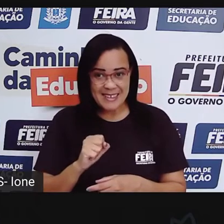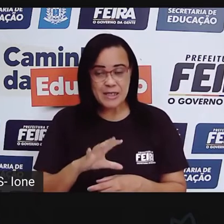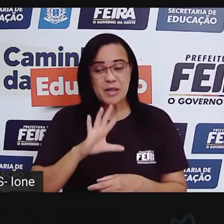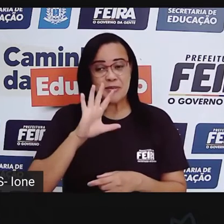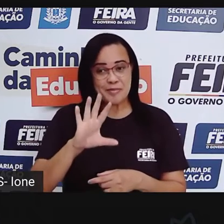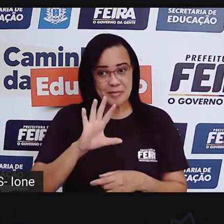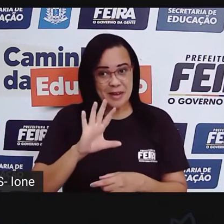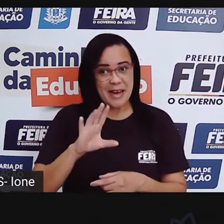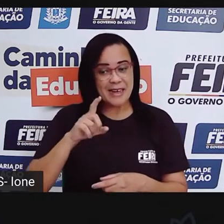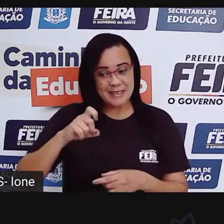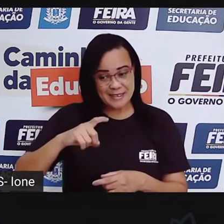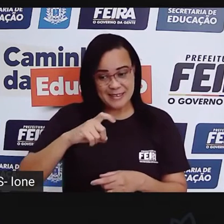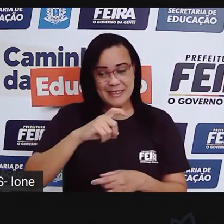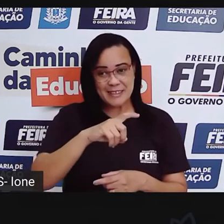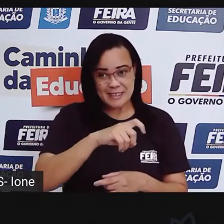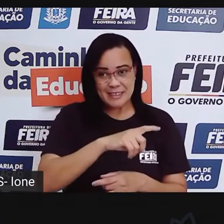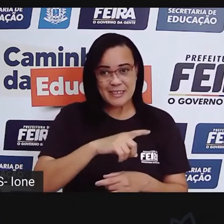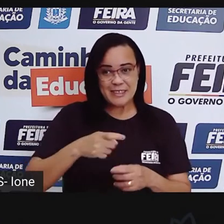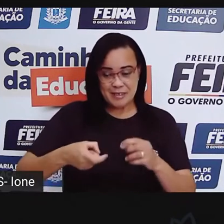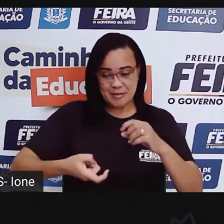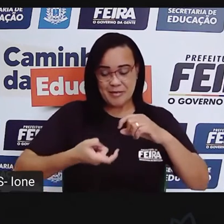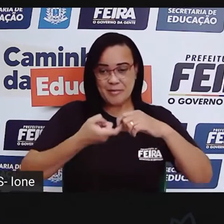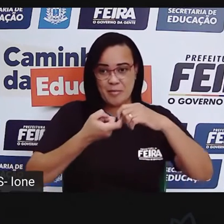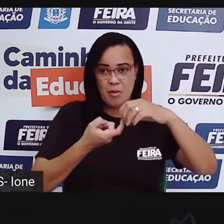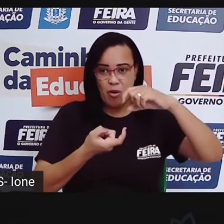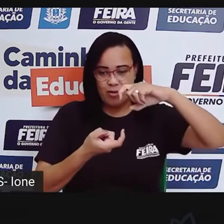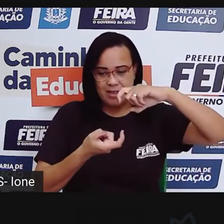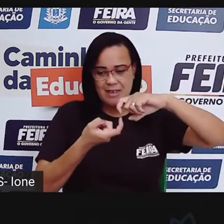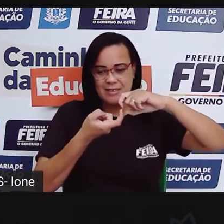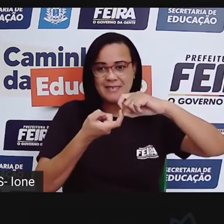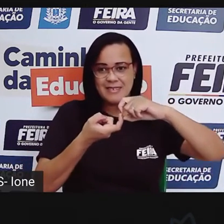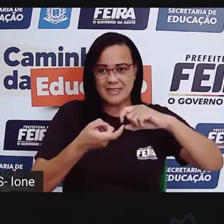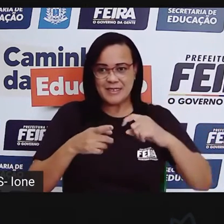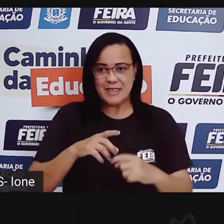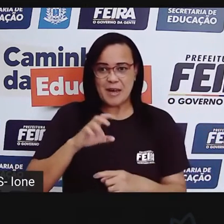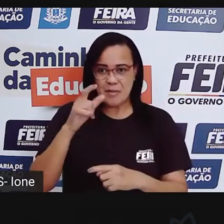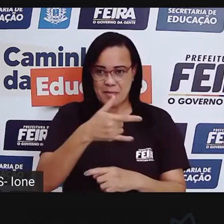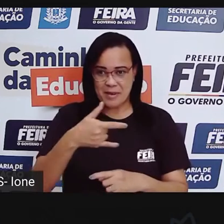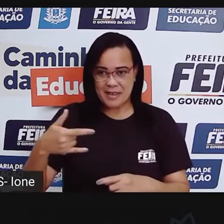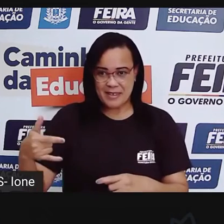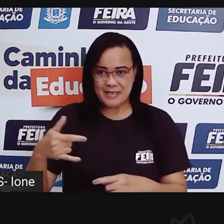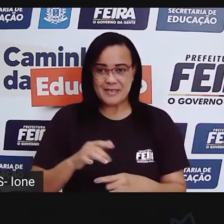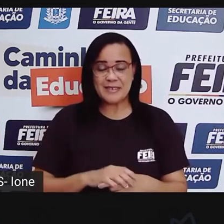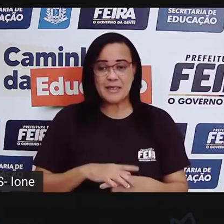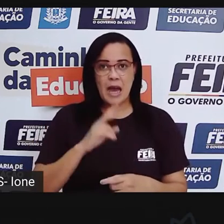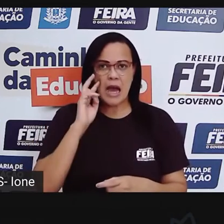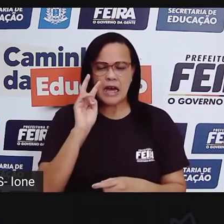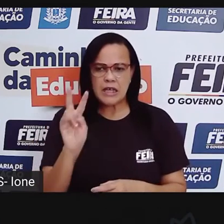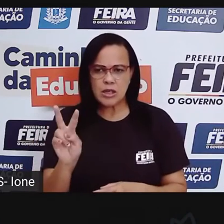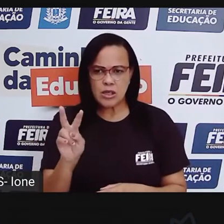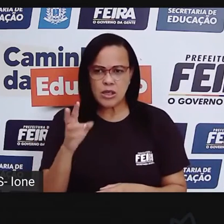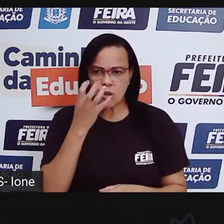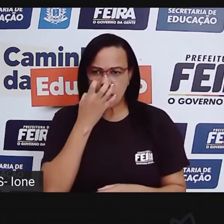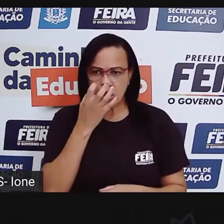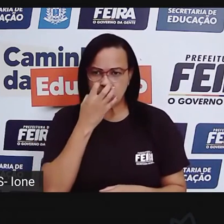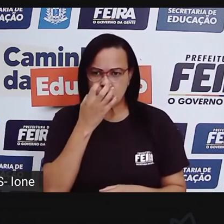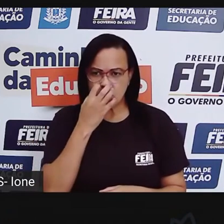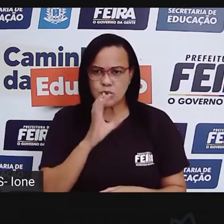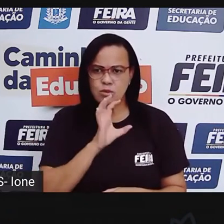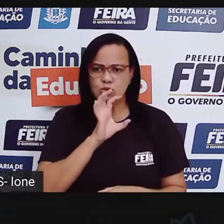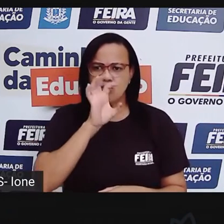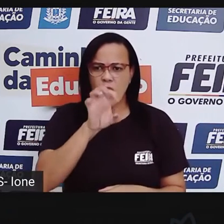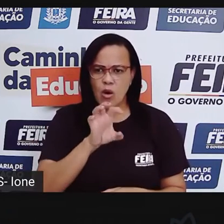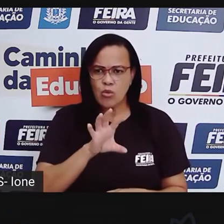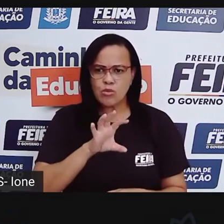pescador. E aí o cachorrinho faz o quê? Quando a garça vai tentar pegar as minhocas, o cachorrinho começa a latir, né,